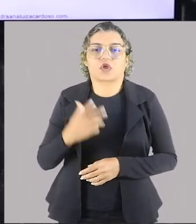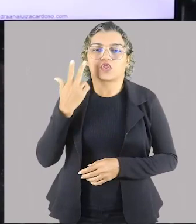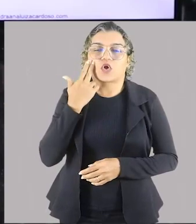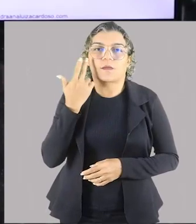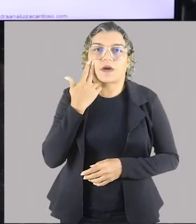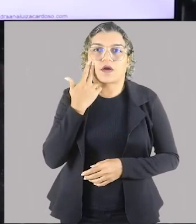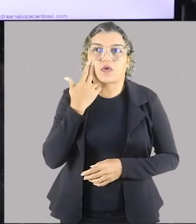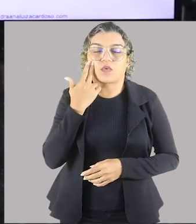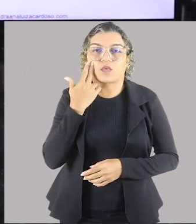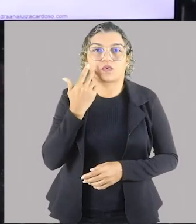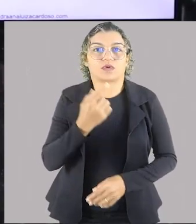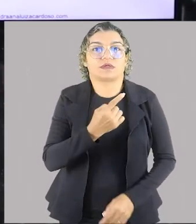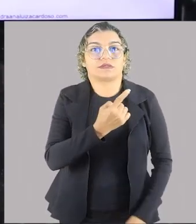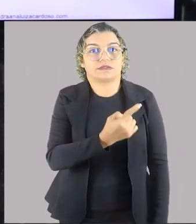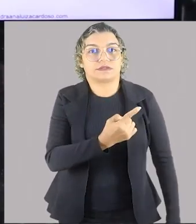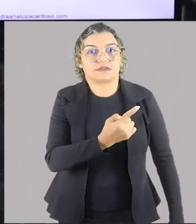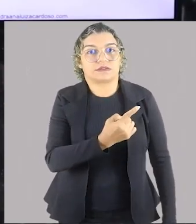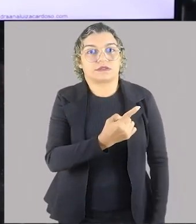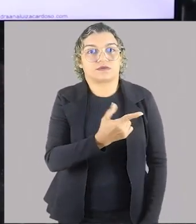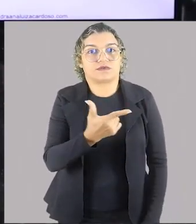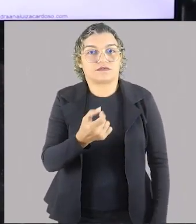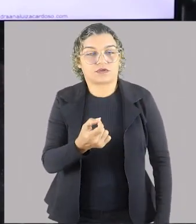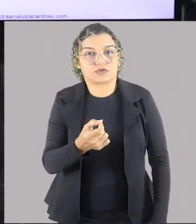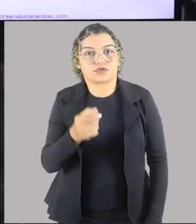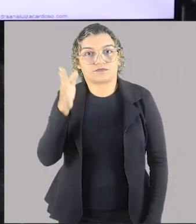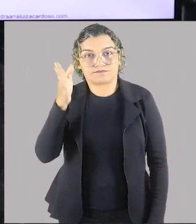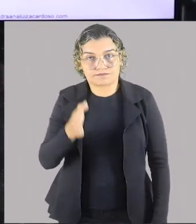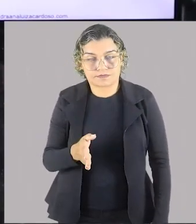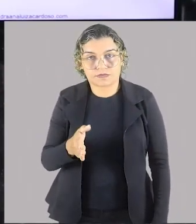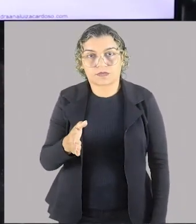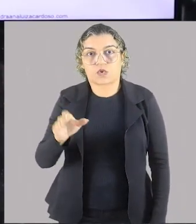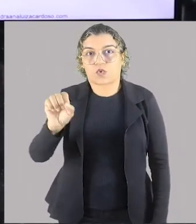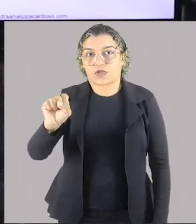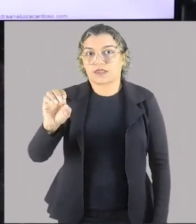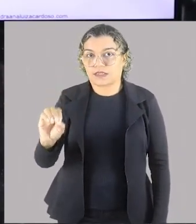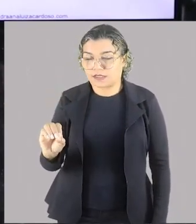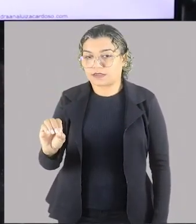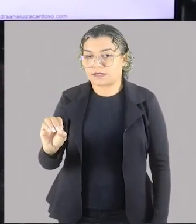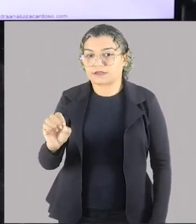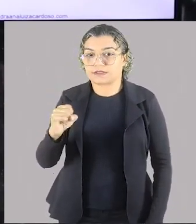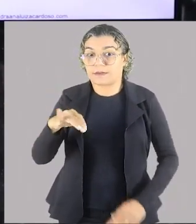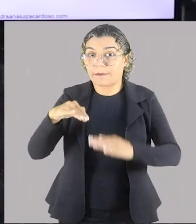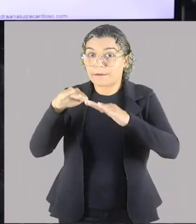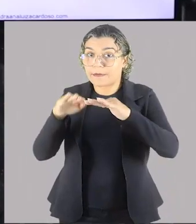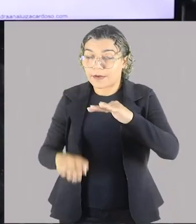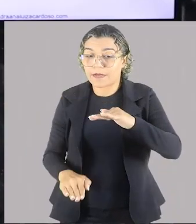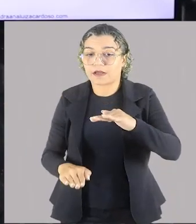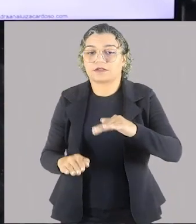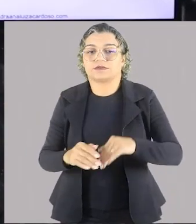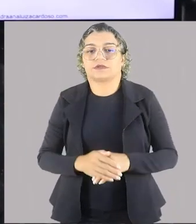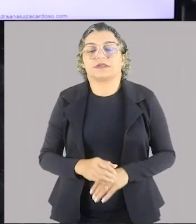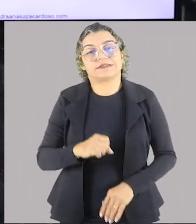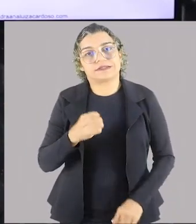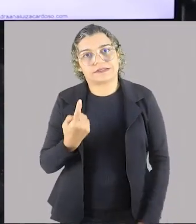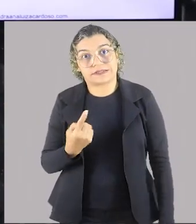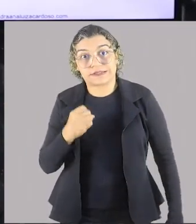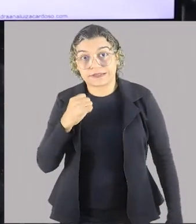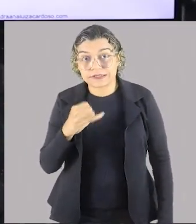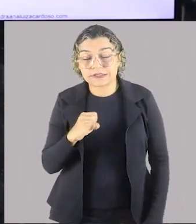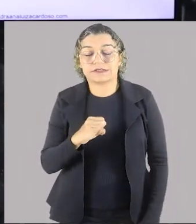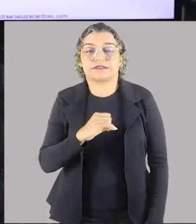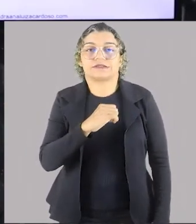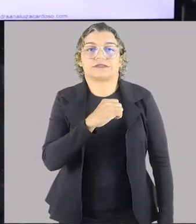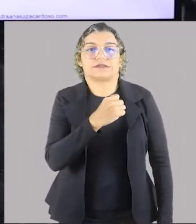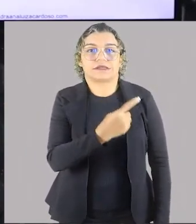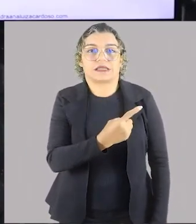é o normal, de 120 por 80 para baixo disso. Se está em 130 por